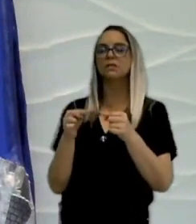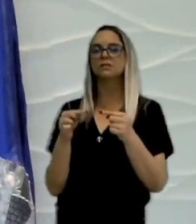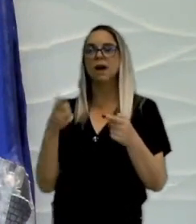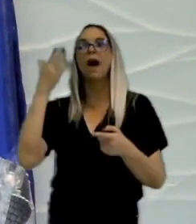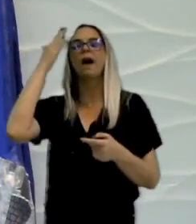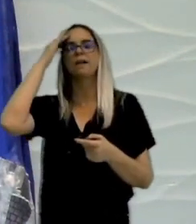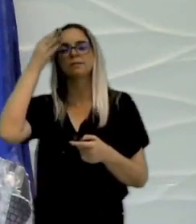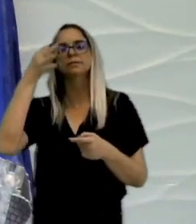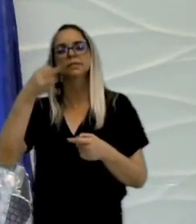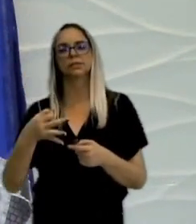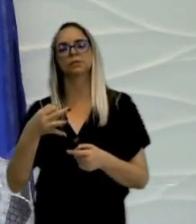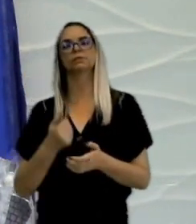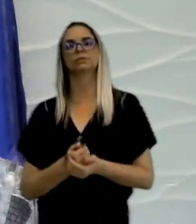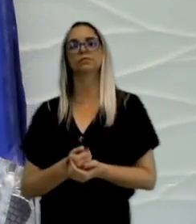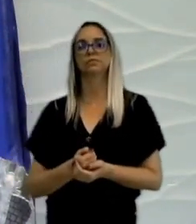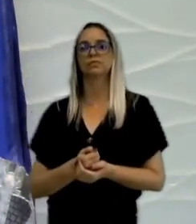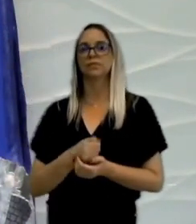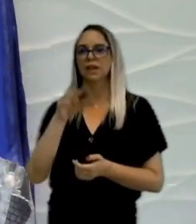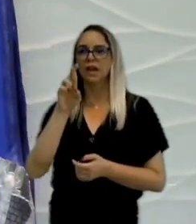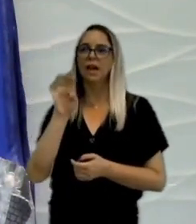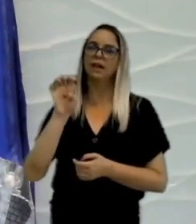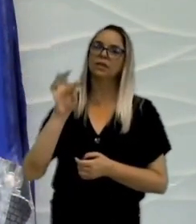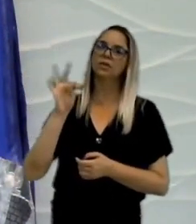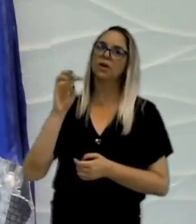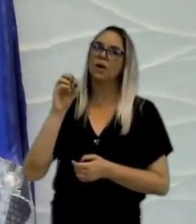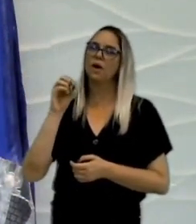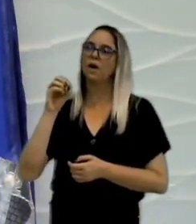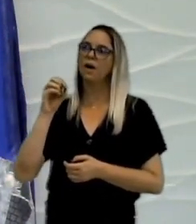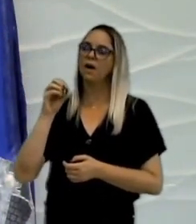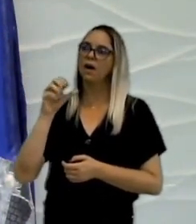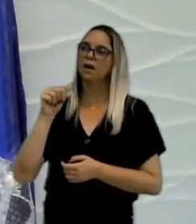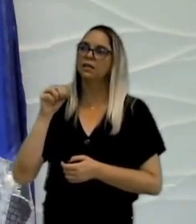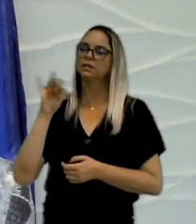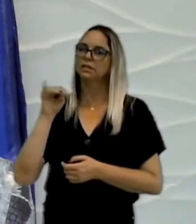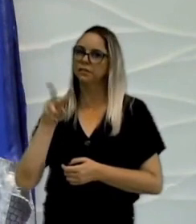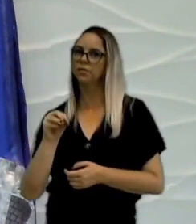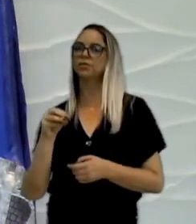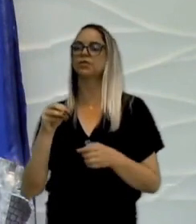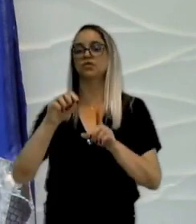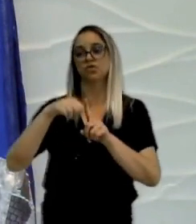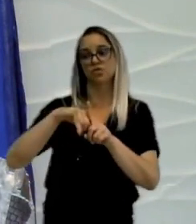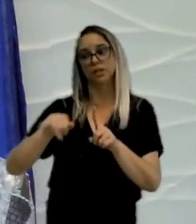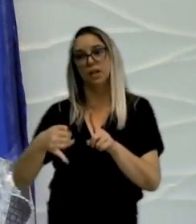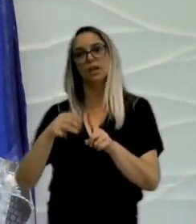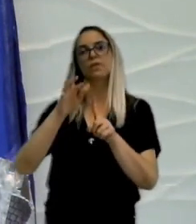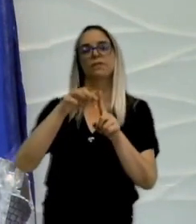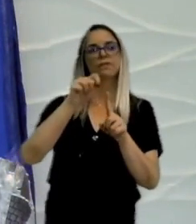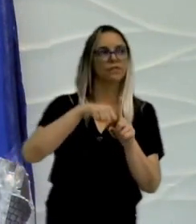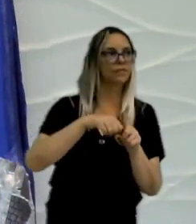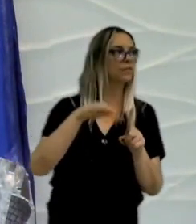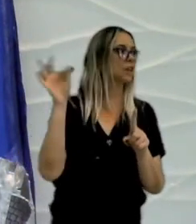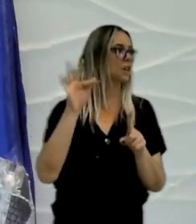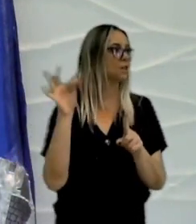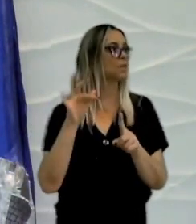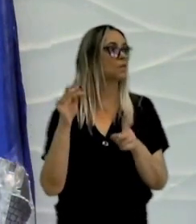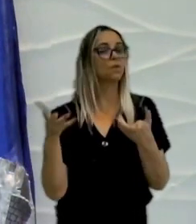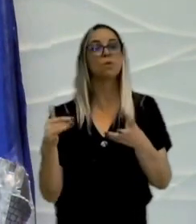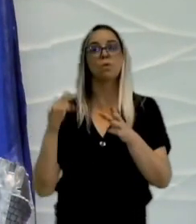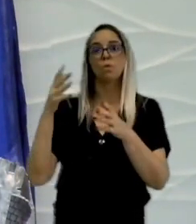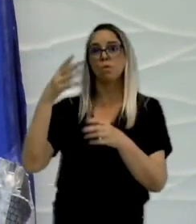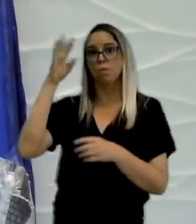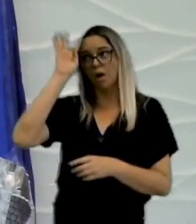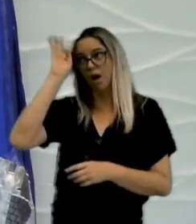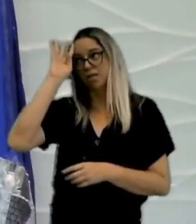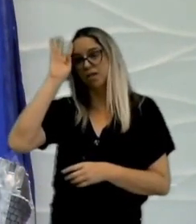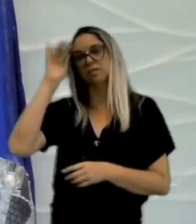logo selar esse retroativo referente a janeiro e fevereiro e poder votar esse projeto na próxima quarta-feira, para